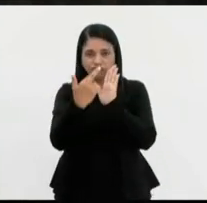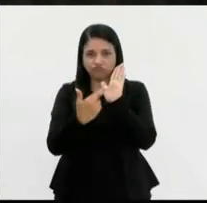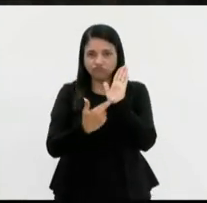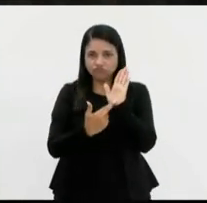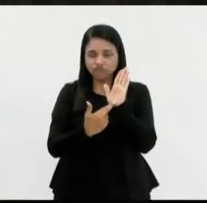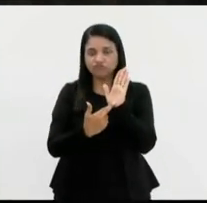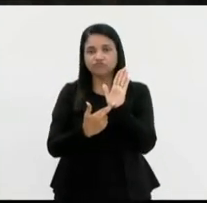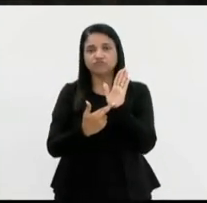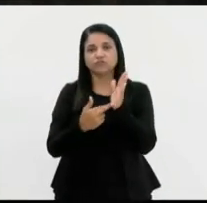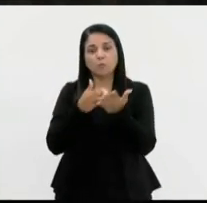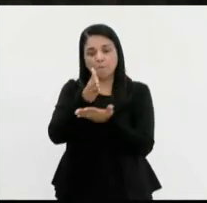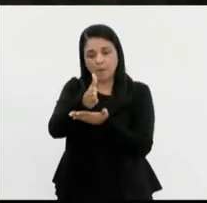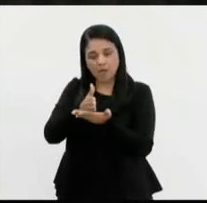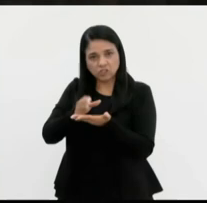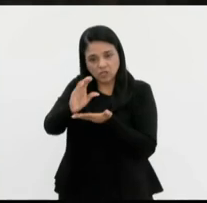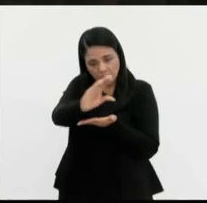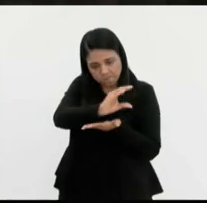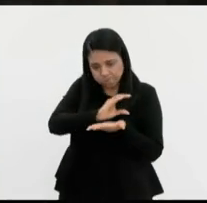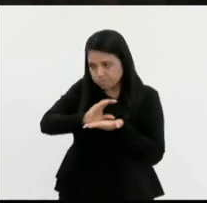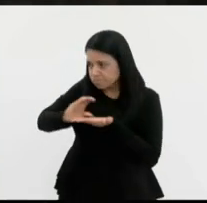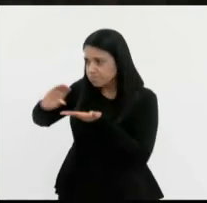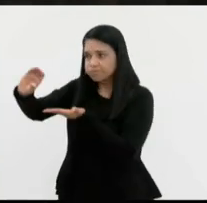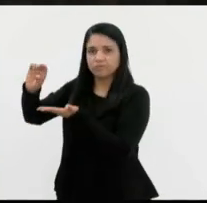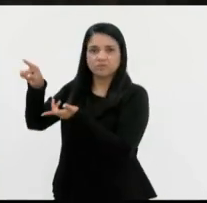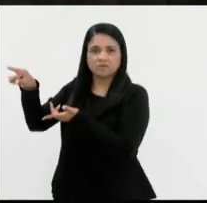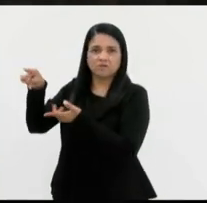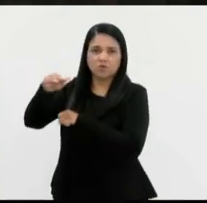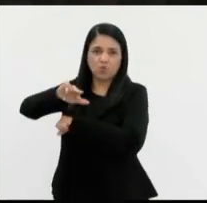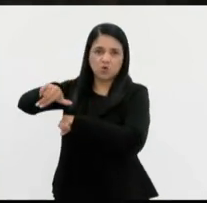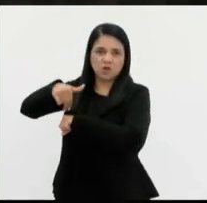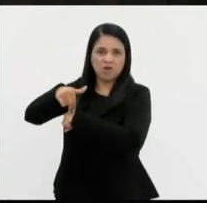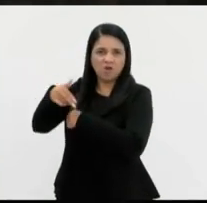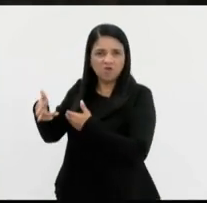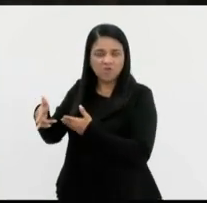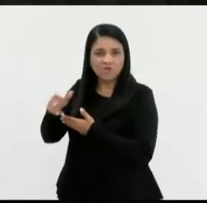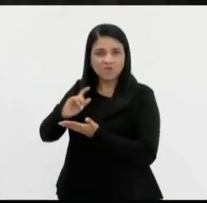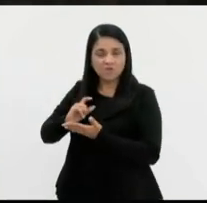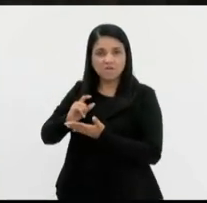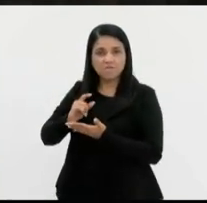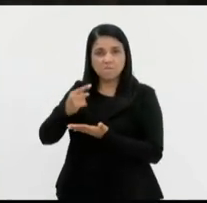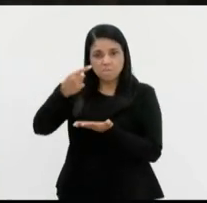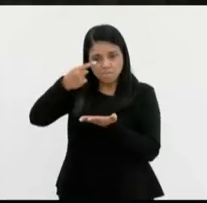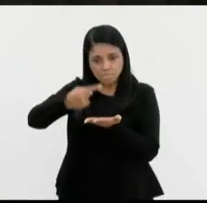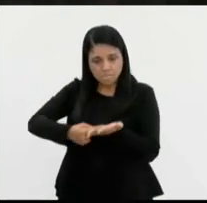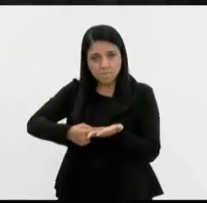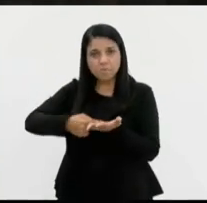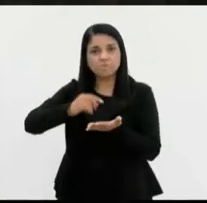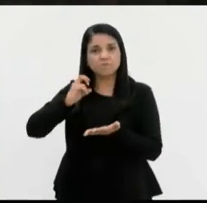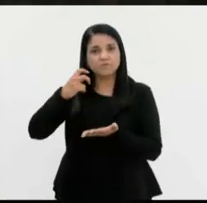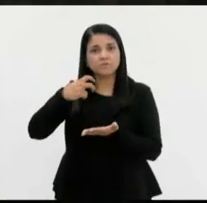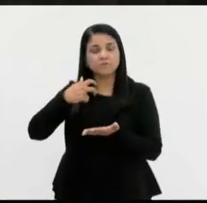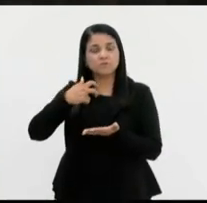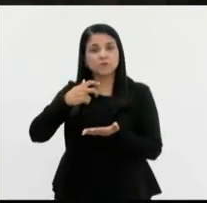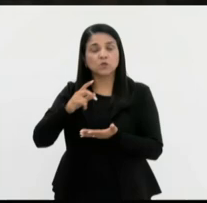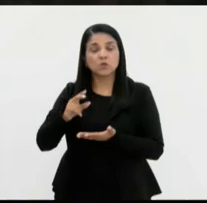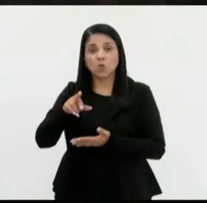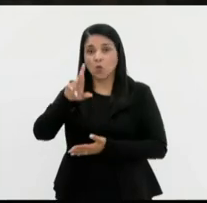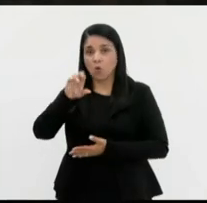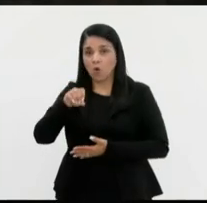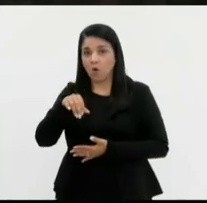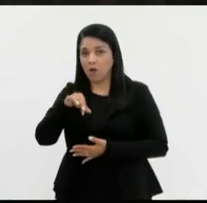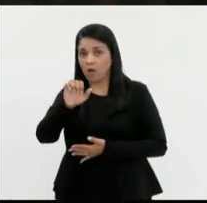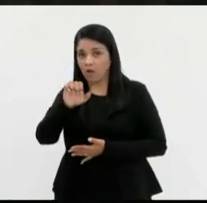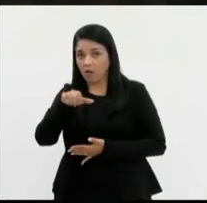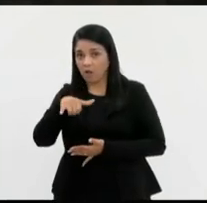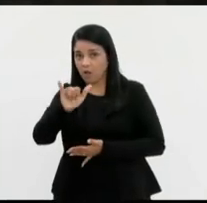receitas nossas quando fixa que o pagamento do R da participação especial é pelo